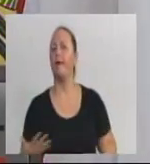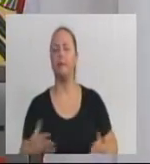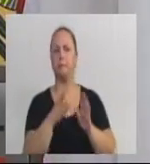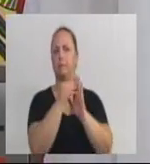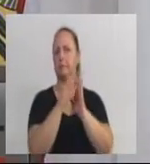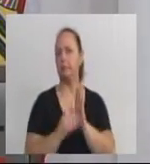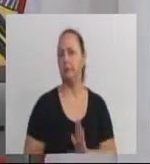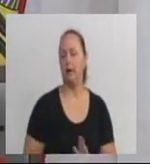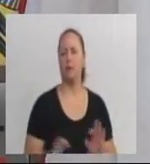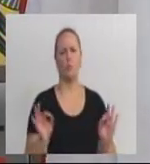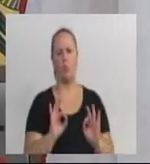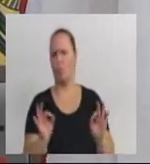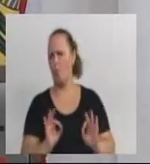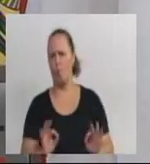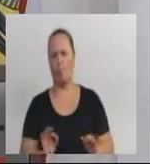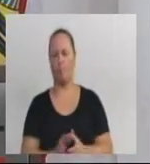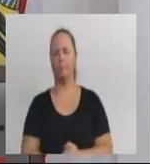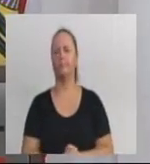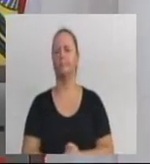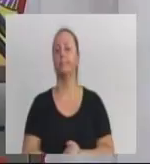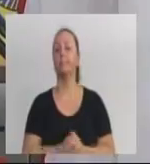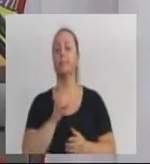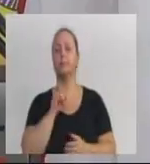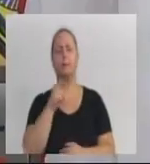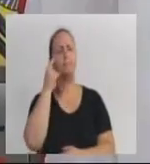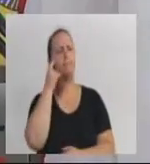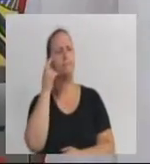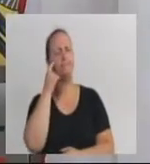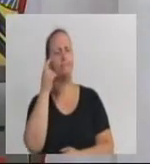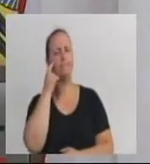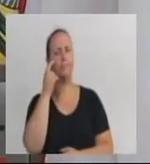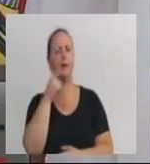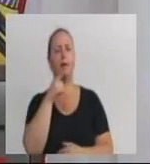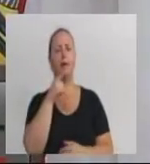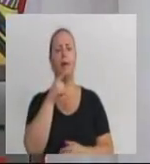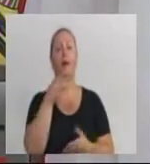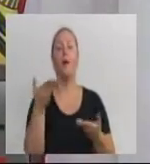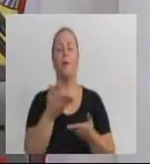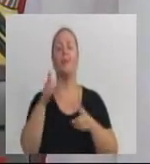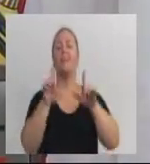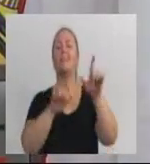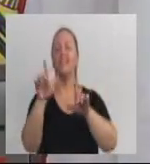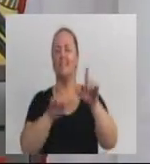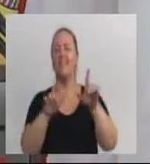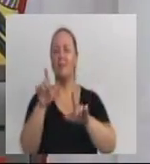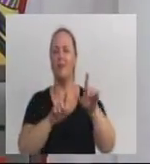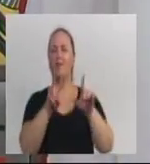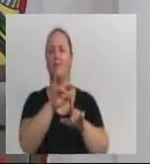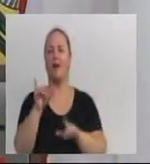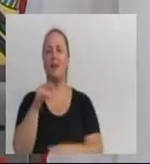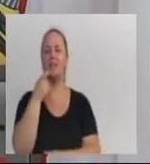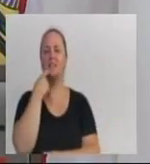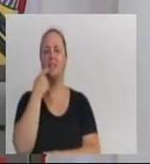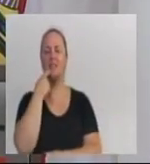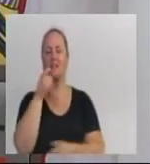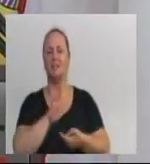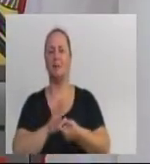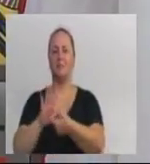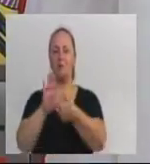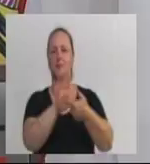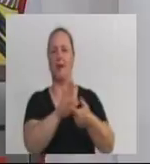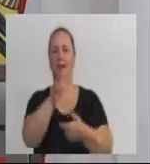ao vereador Adriano, com relação ao programa, o programa que deve passar na sexta-feira na TV Globo, que vai mostrar a Alemanha